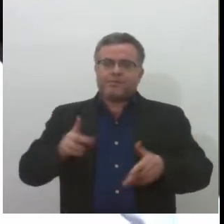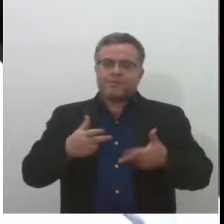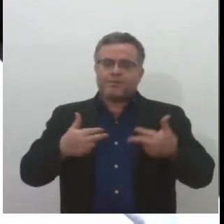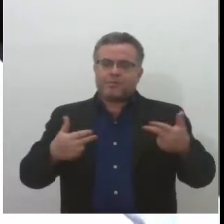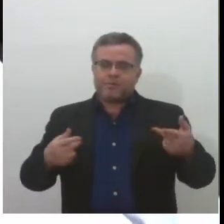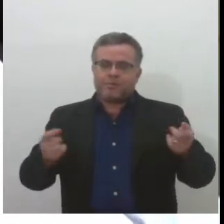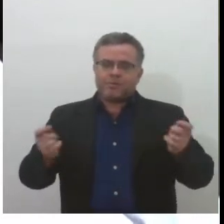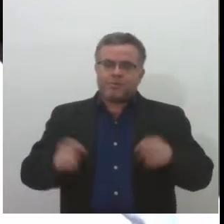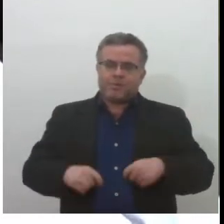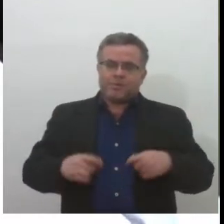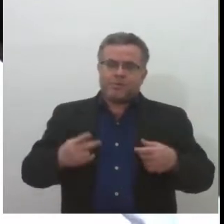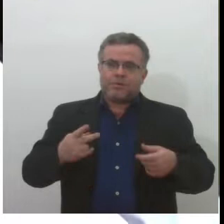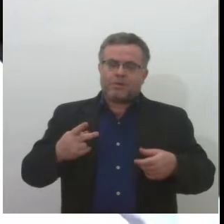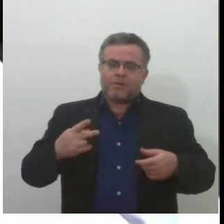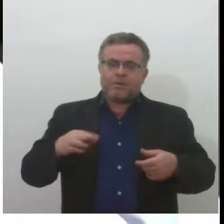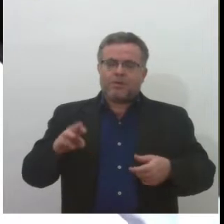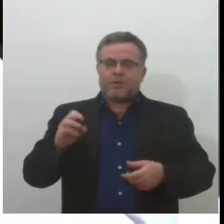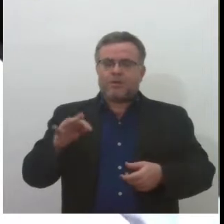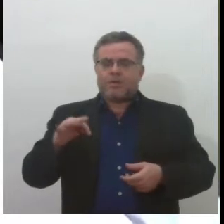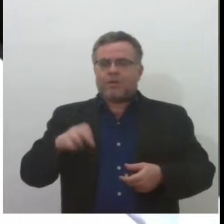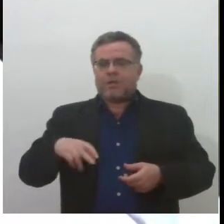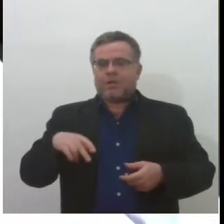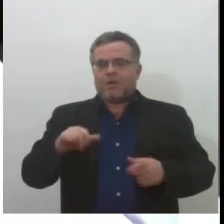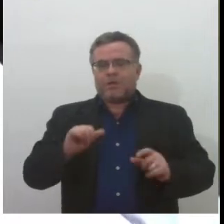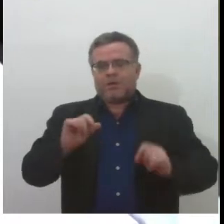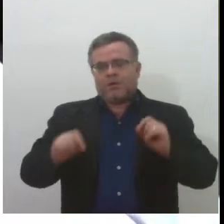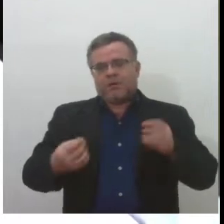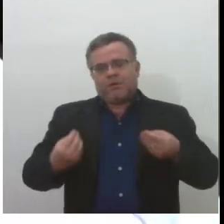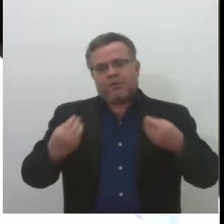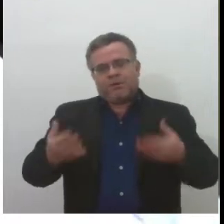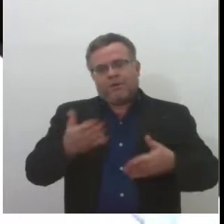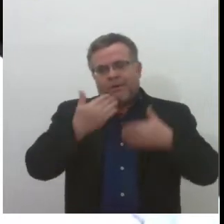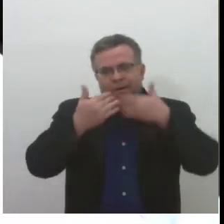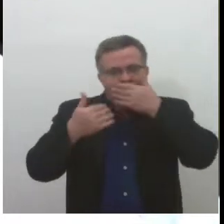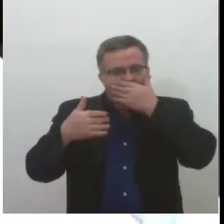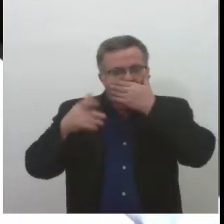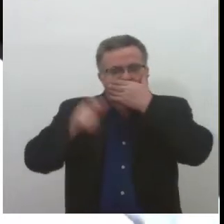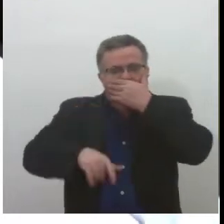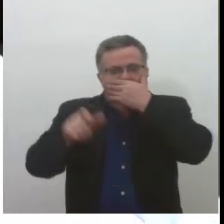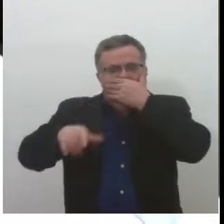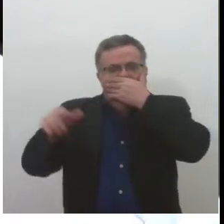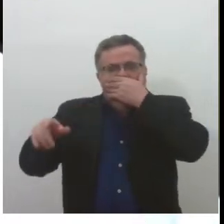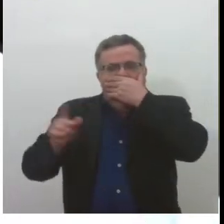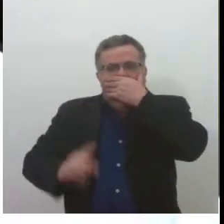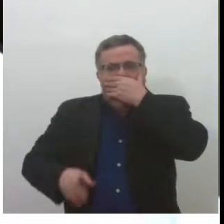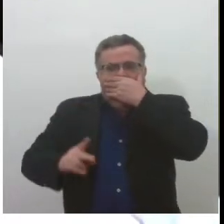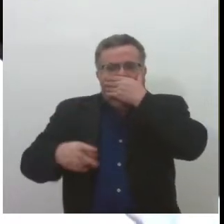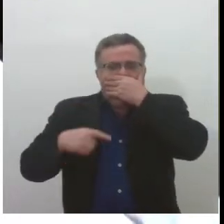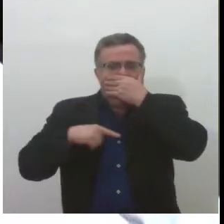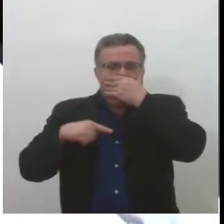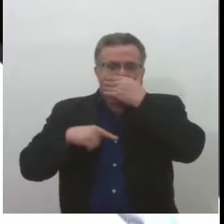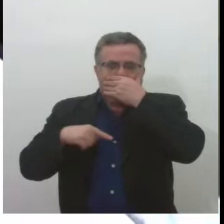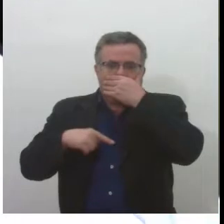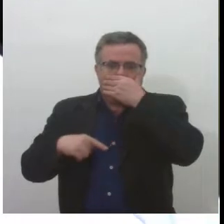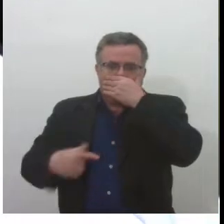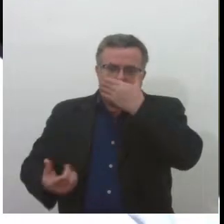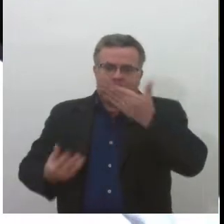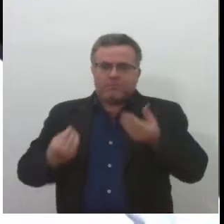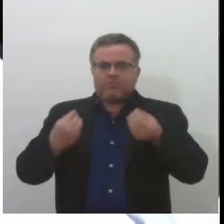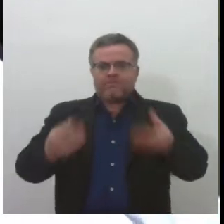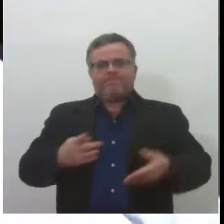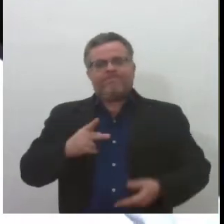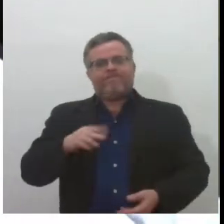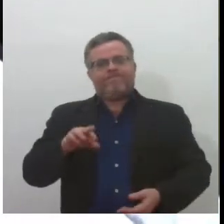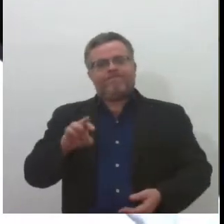dos diversos itens o que alimenta uma pessoa lipídeos hidratos de carbono proteína